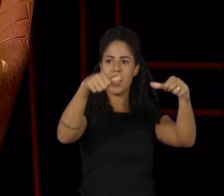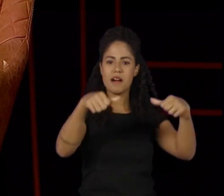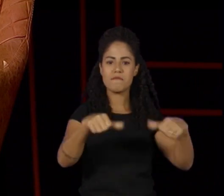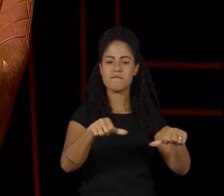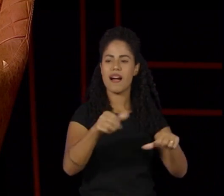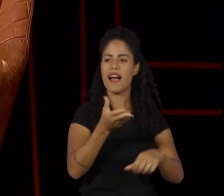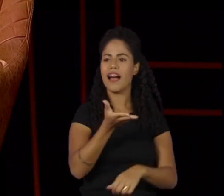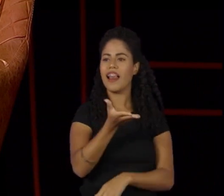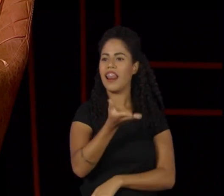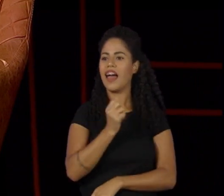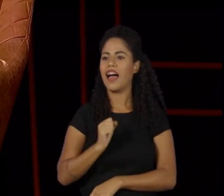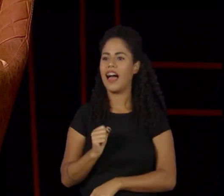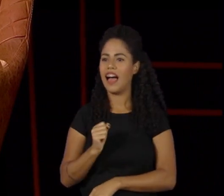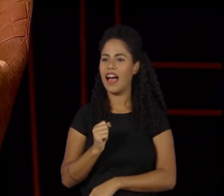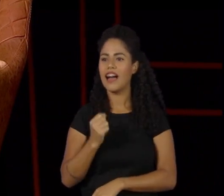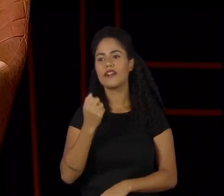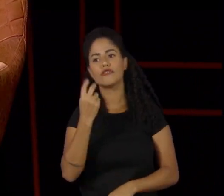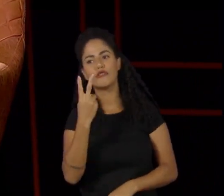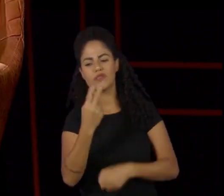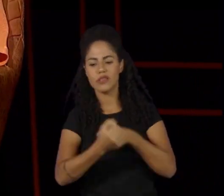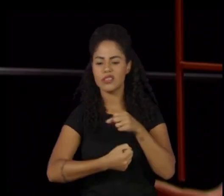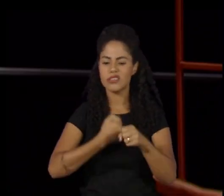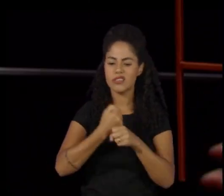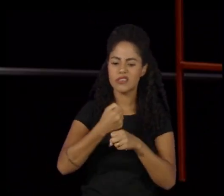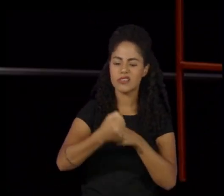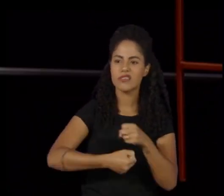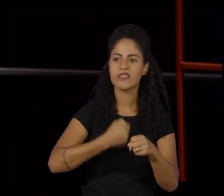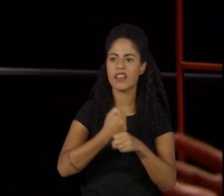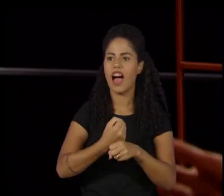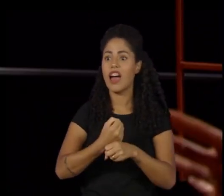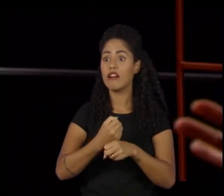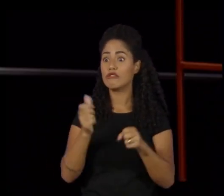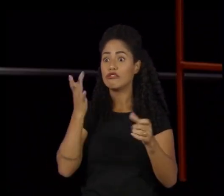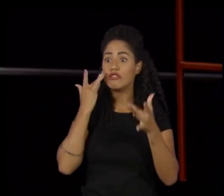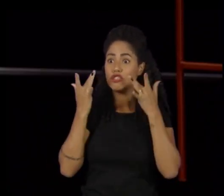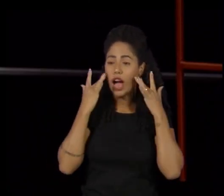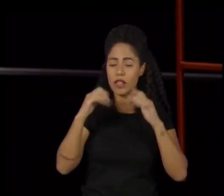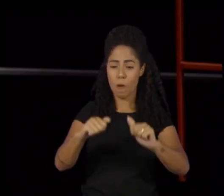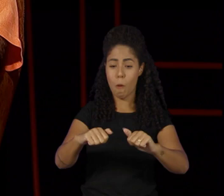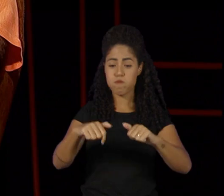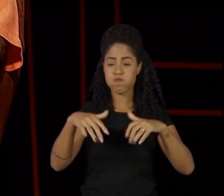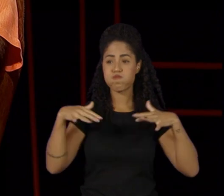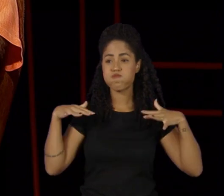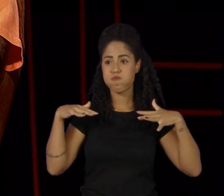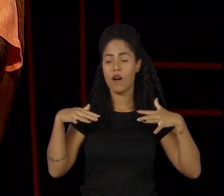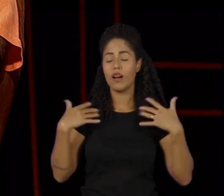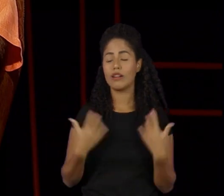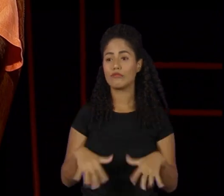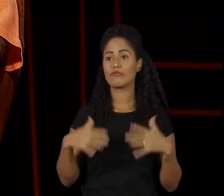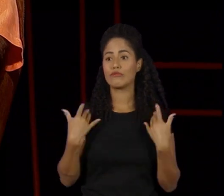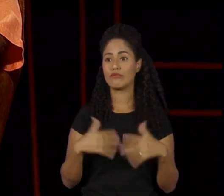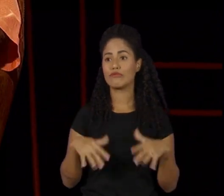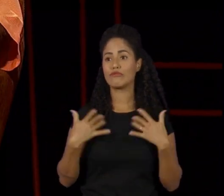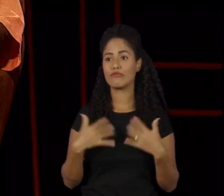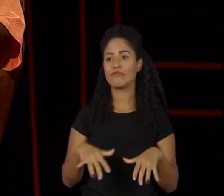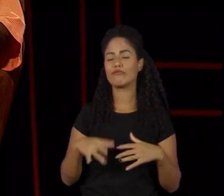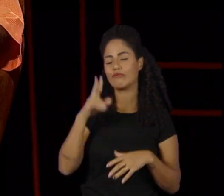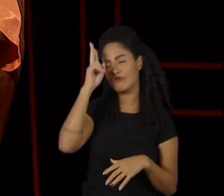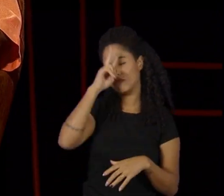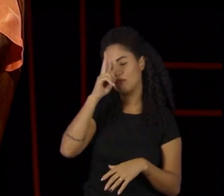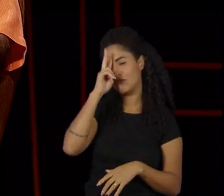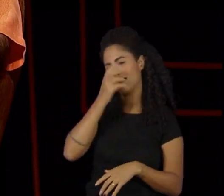cartaz, 2 anos em cartaz, o teatro lotado, saindo gente pelo ladrão. Plínio Marcos, cara, também foi